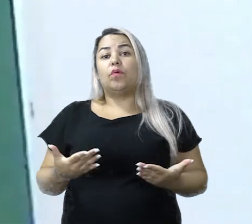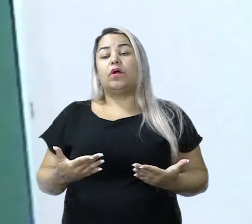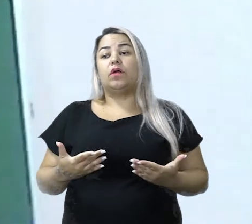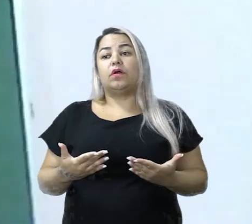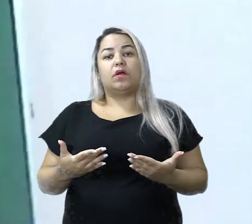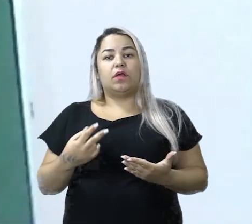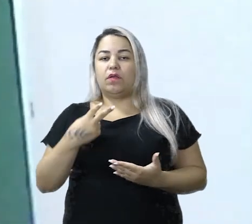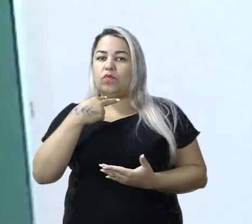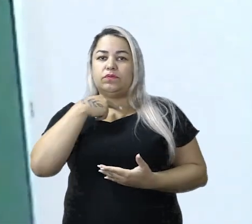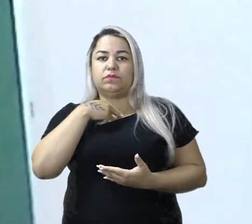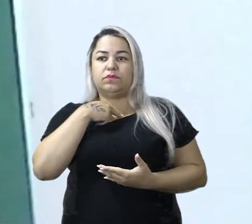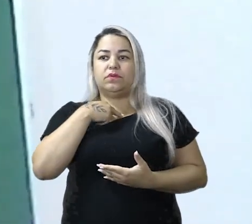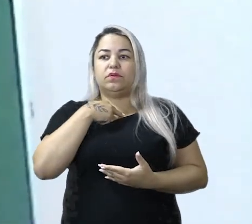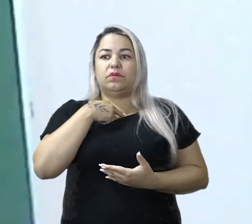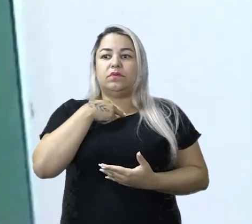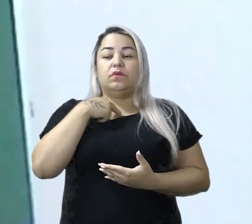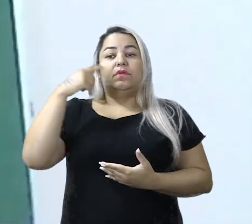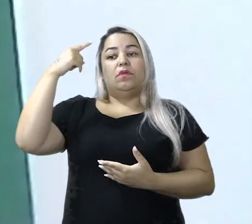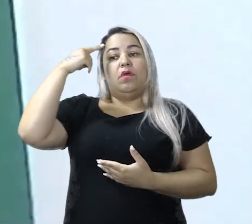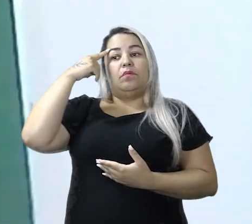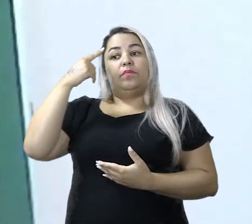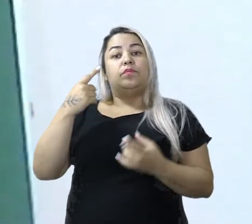pluralidade. Então, eu não posso